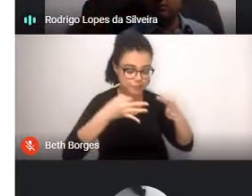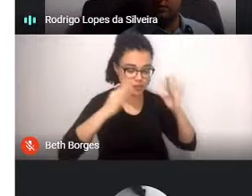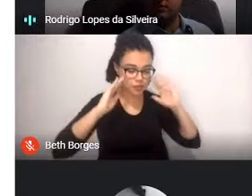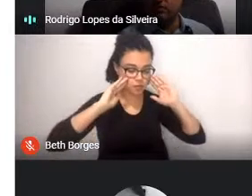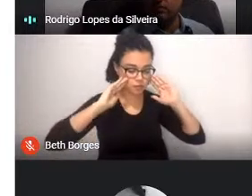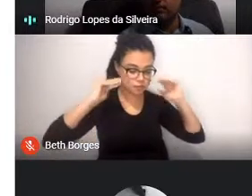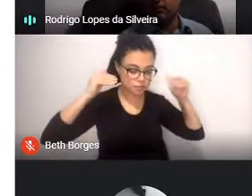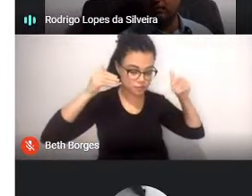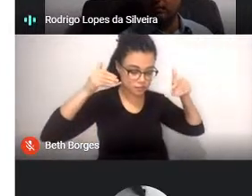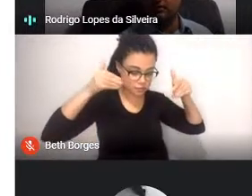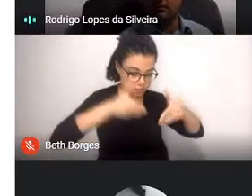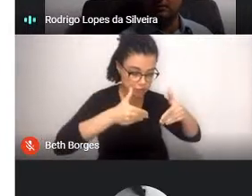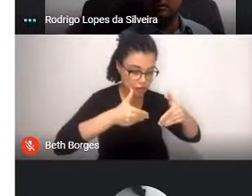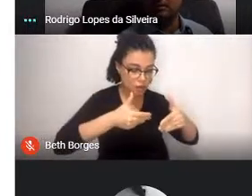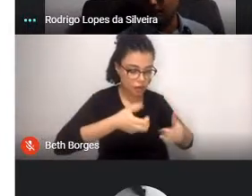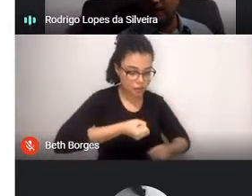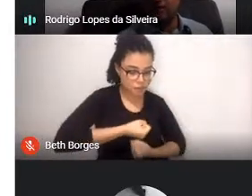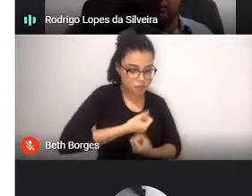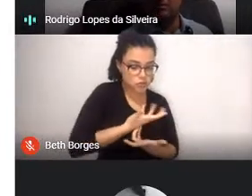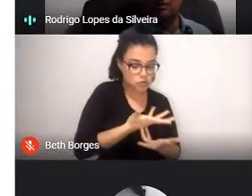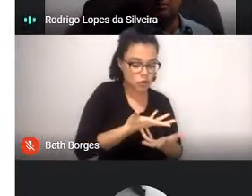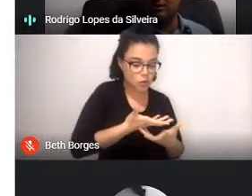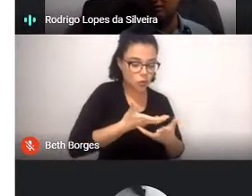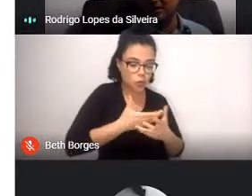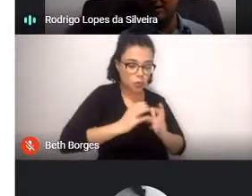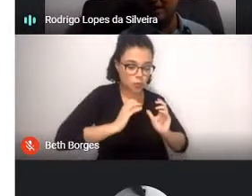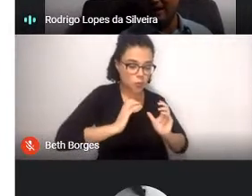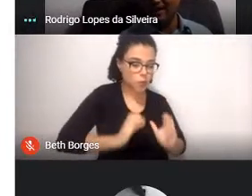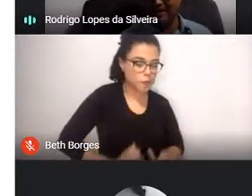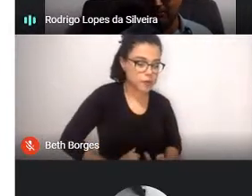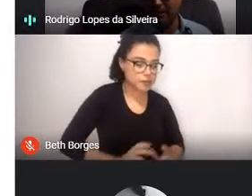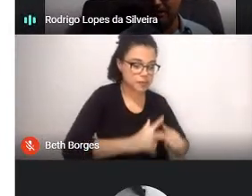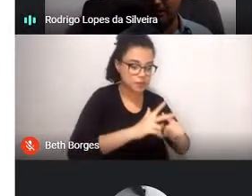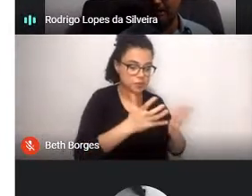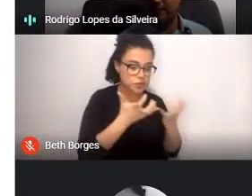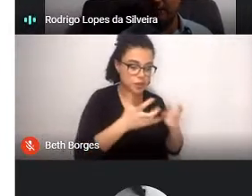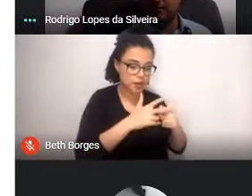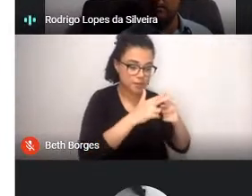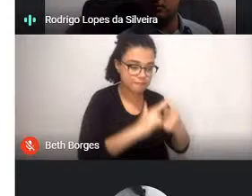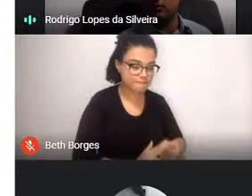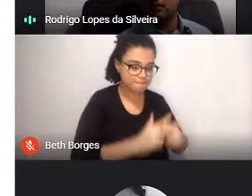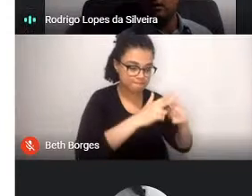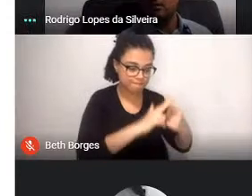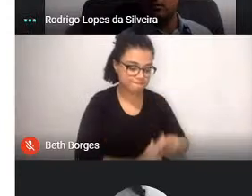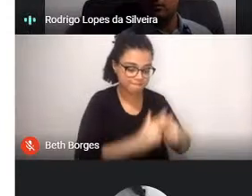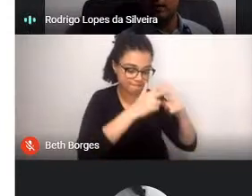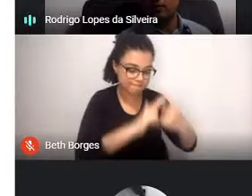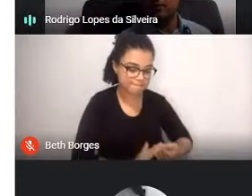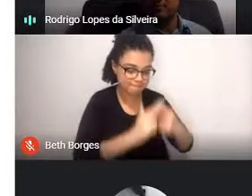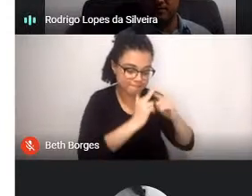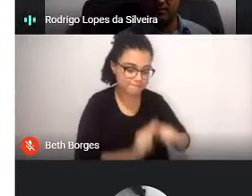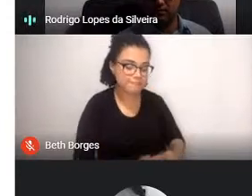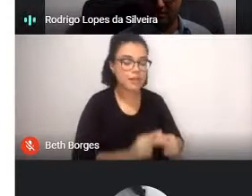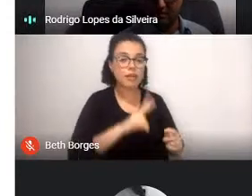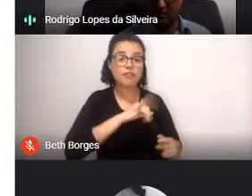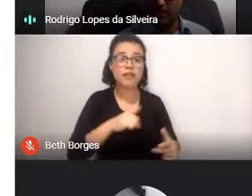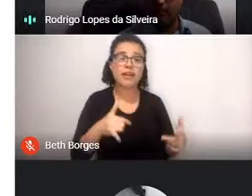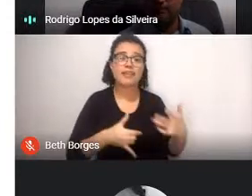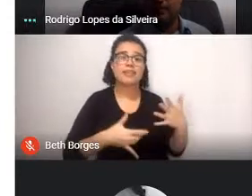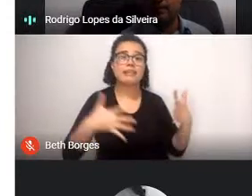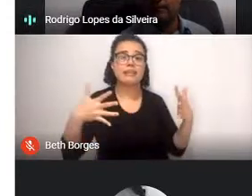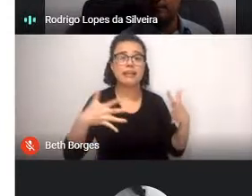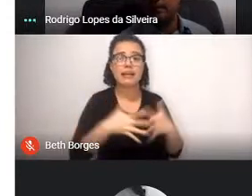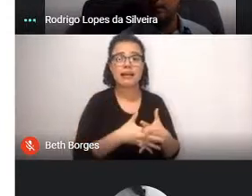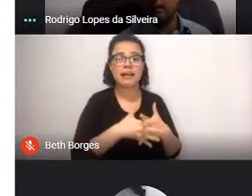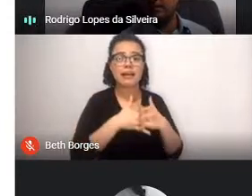toda hora manifestar um comportamento de ir lá corrigir, o que vai atrapalhar essa pessoa, porque a cobrança excessiva faz